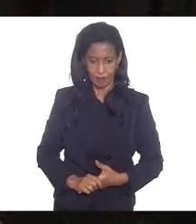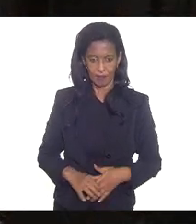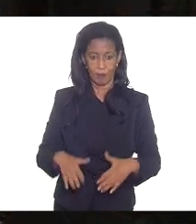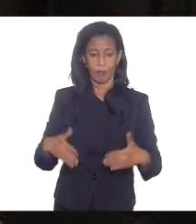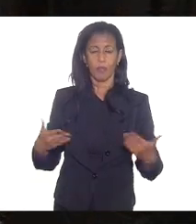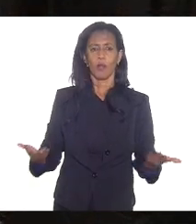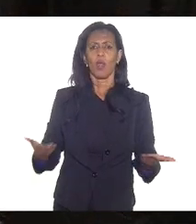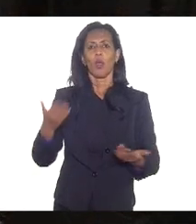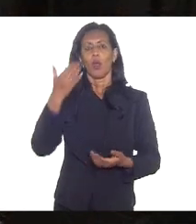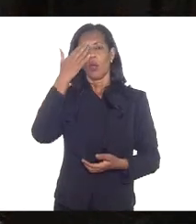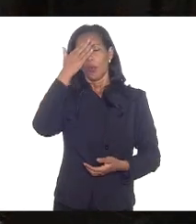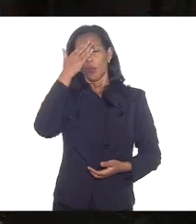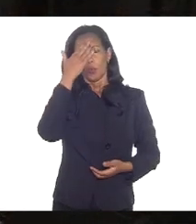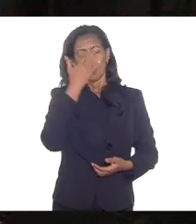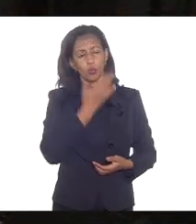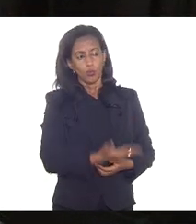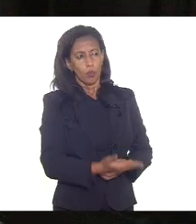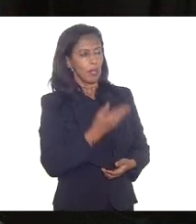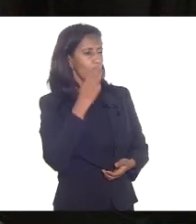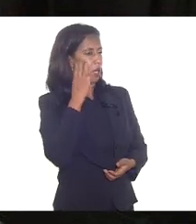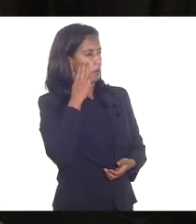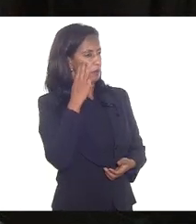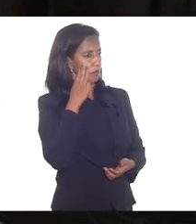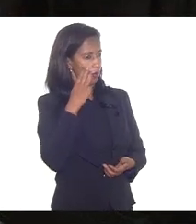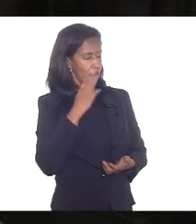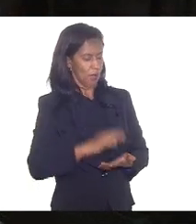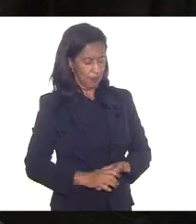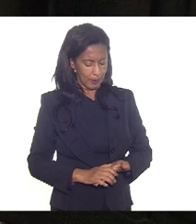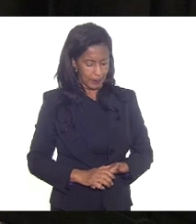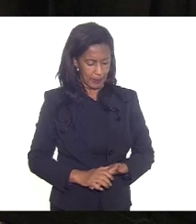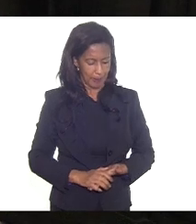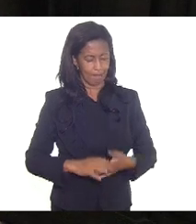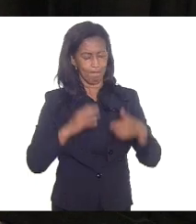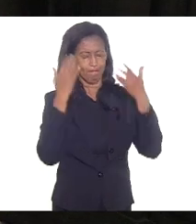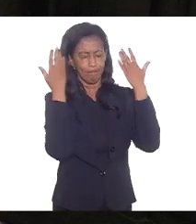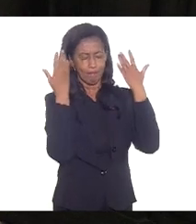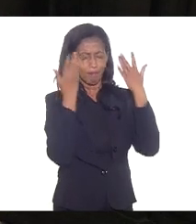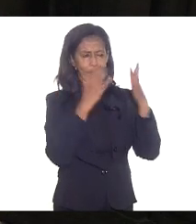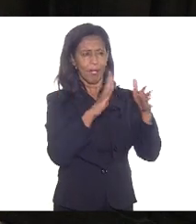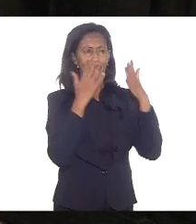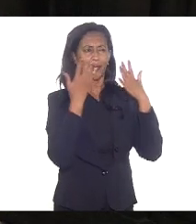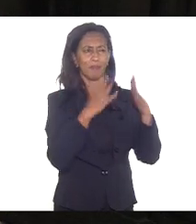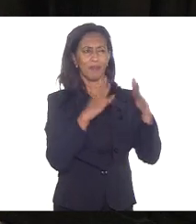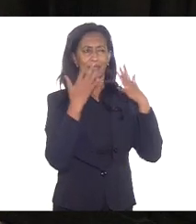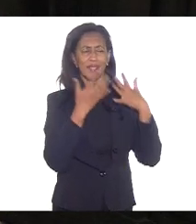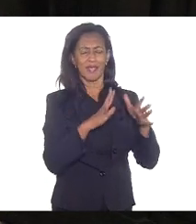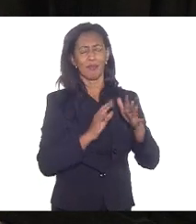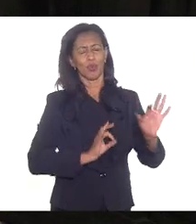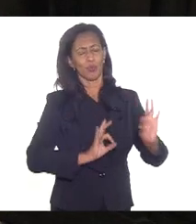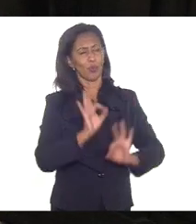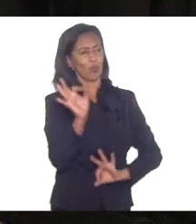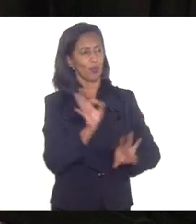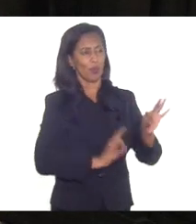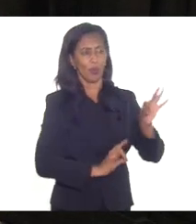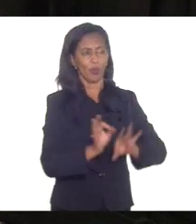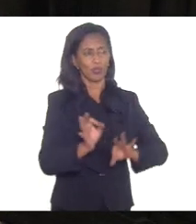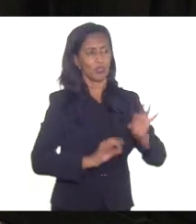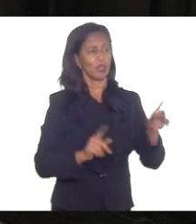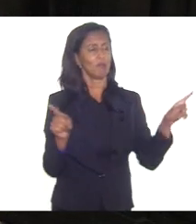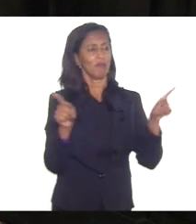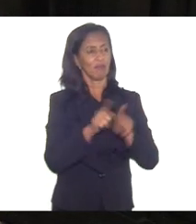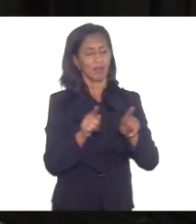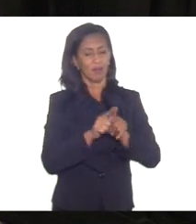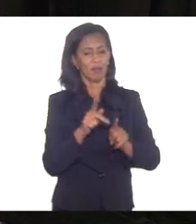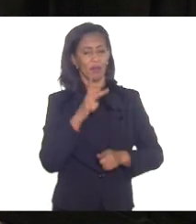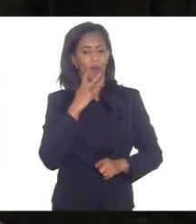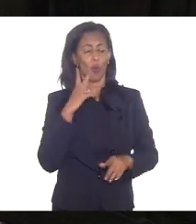Valdeque Carneiro. Quero aqui não só referenciar e parabenizá-lo pelo excelente projeto, mas também de dizer o